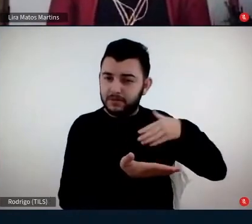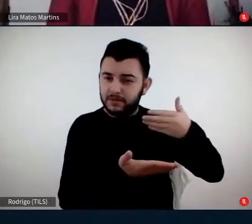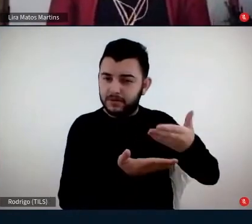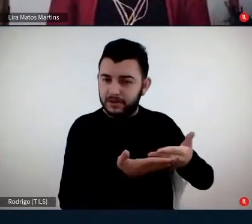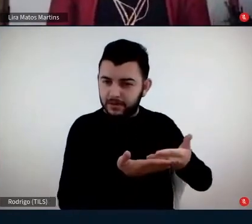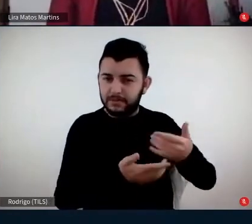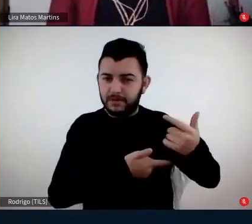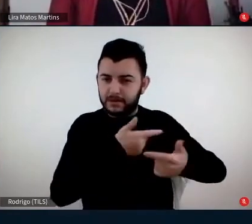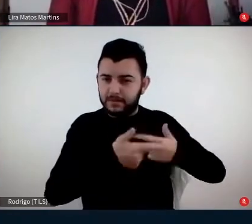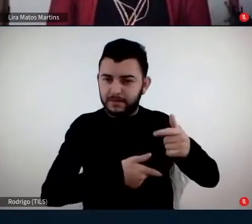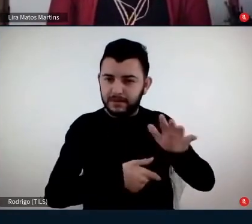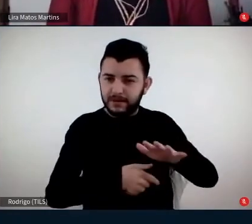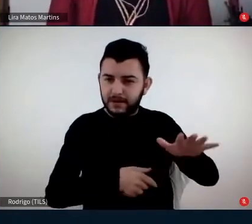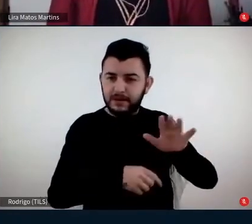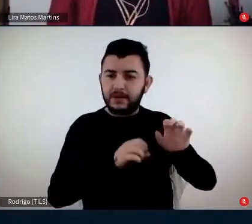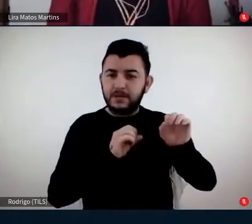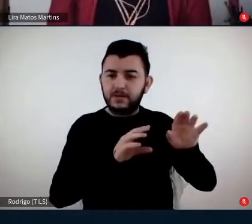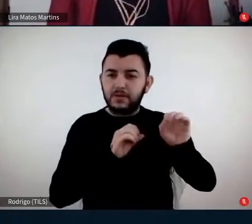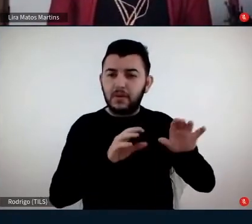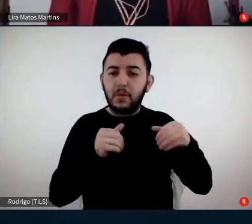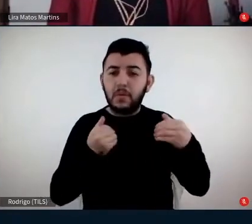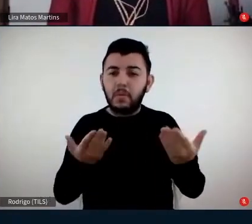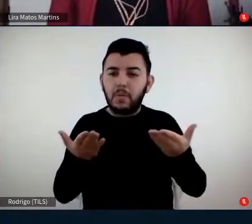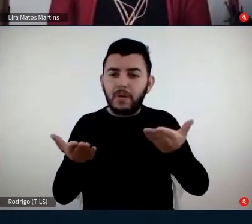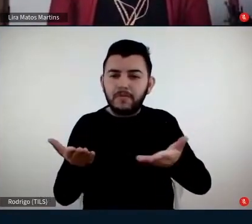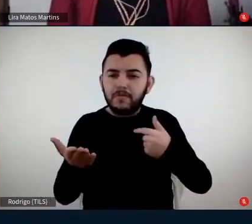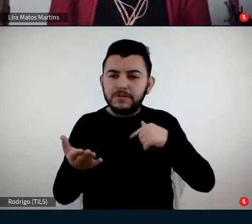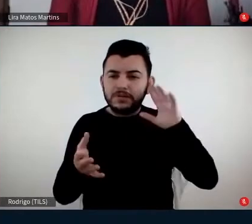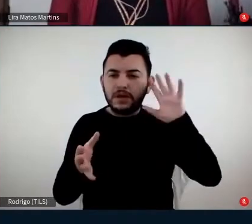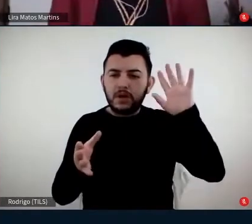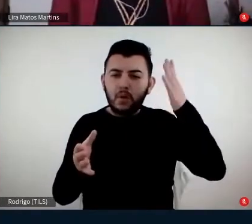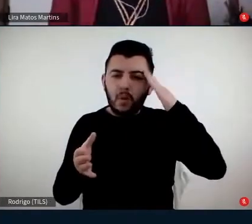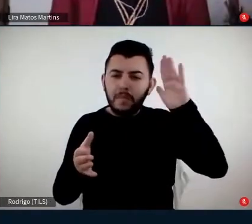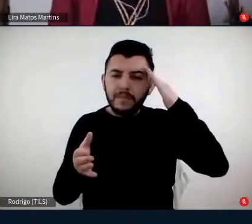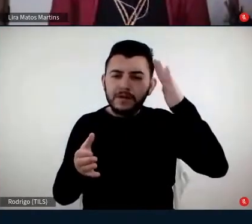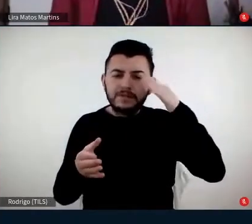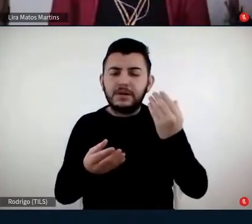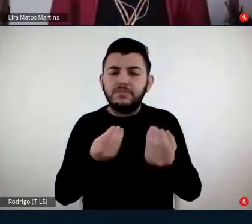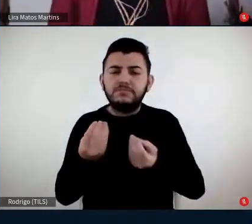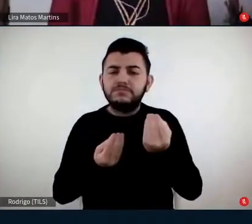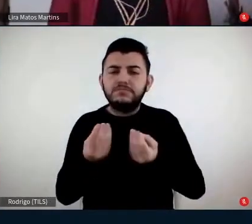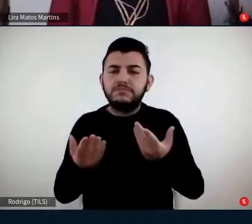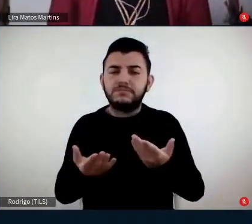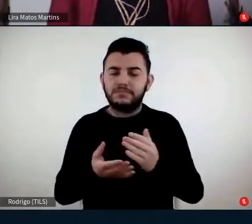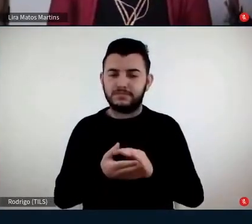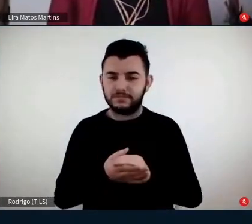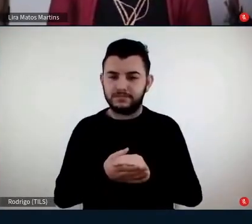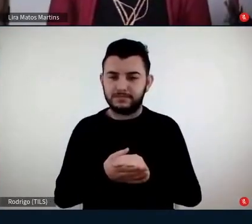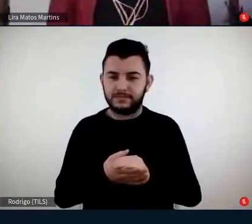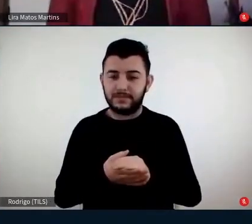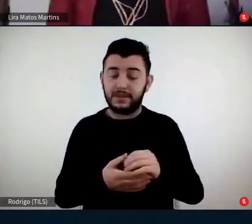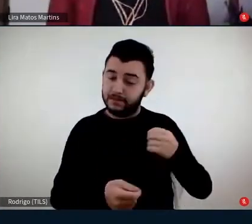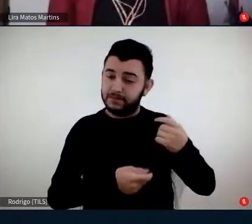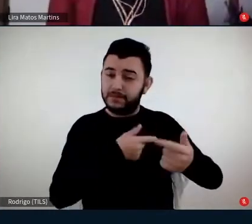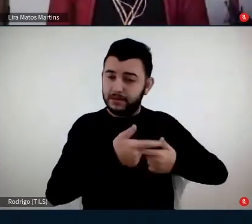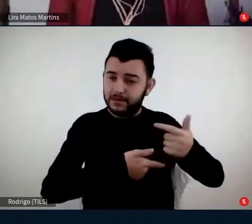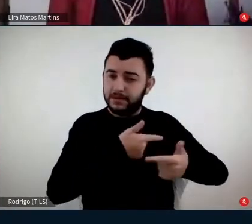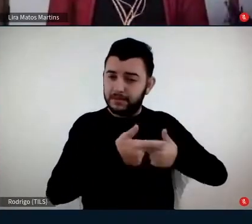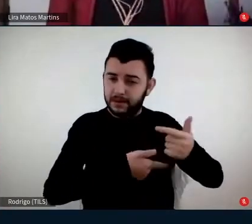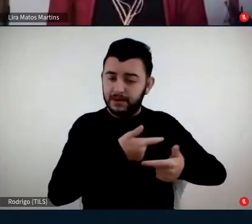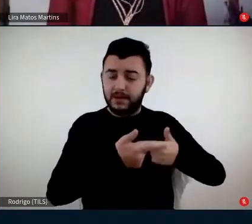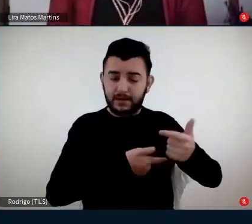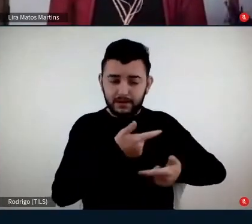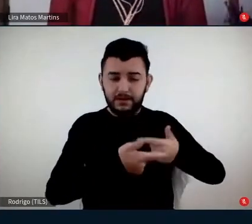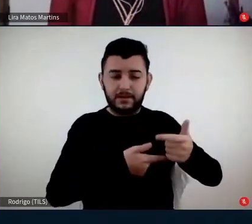né? Esses profissionais dos serviços de tradução e interpretação para contextos de